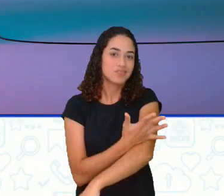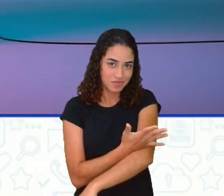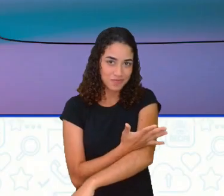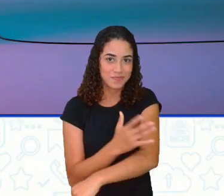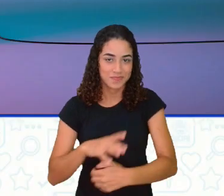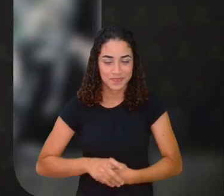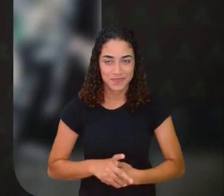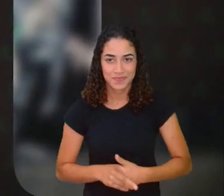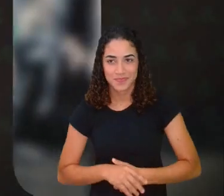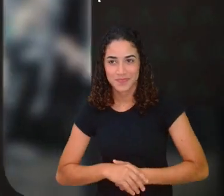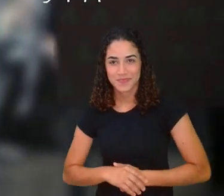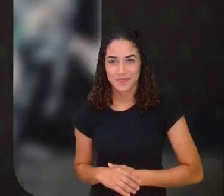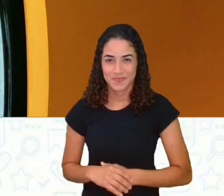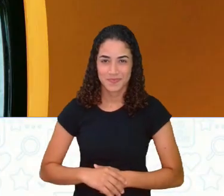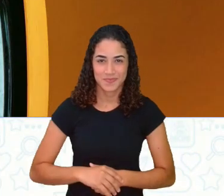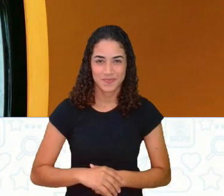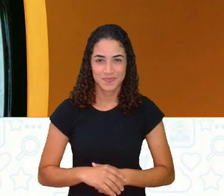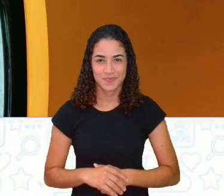ela.